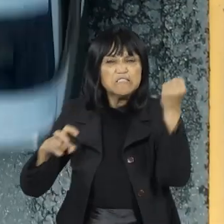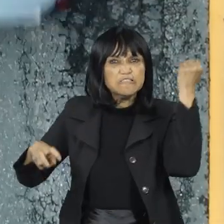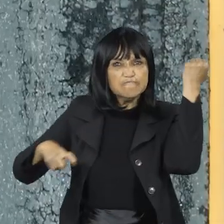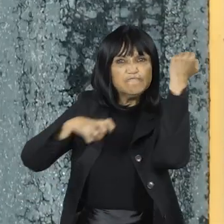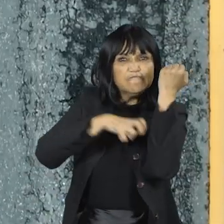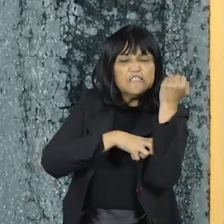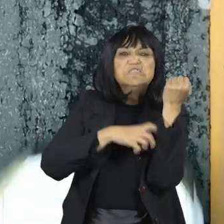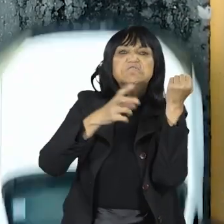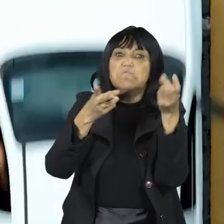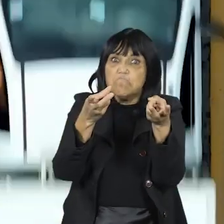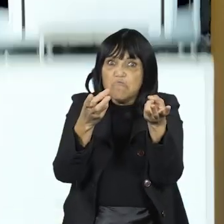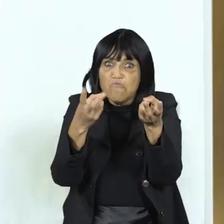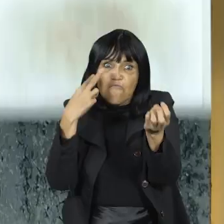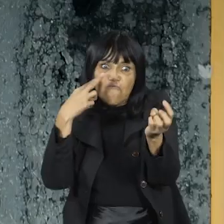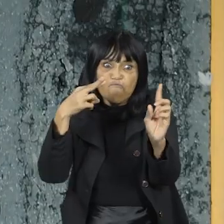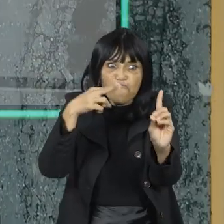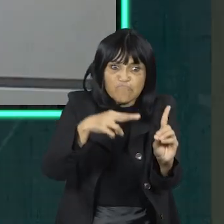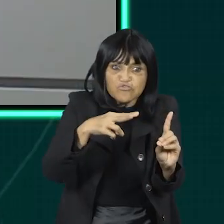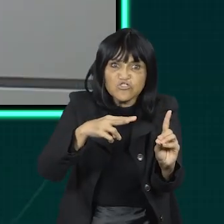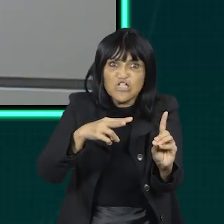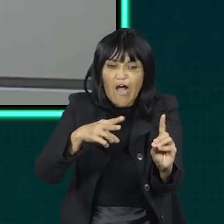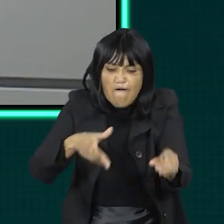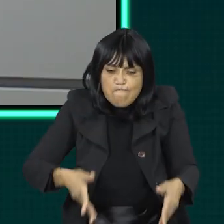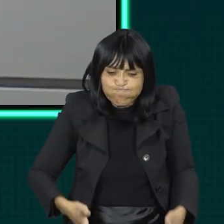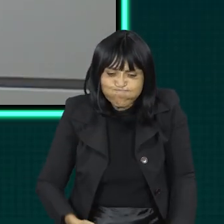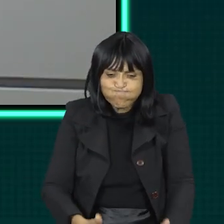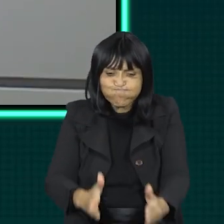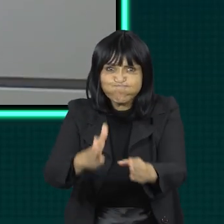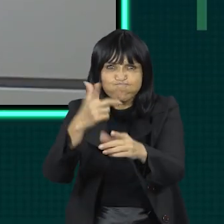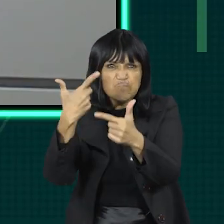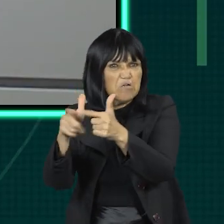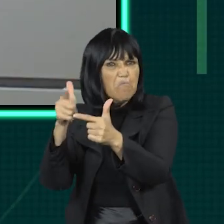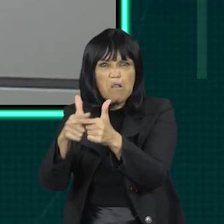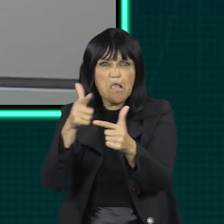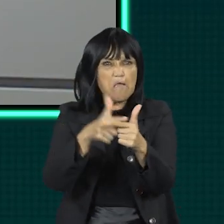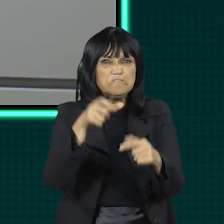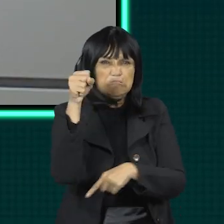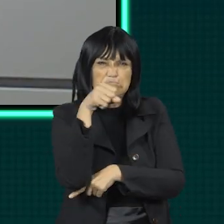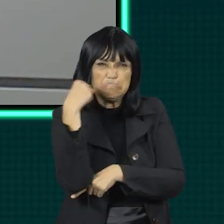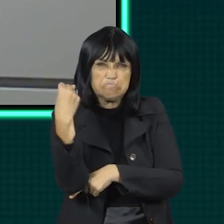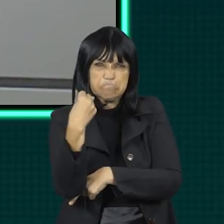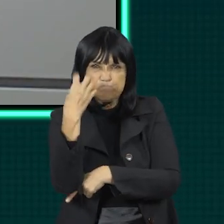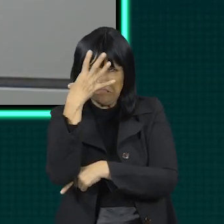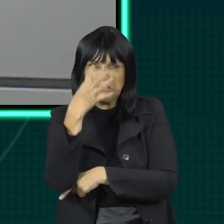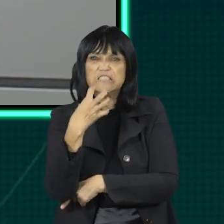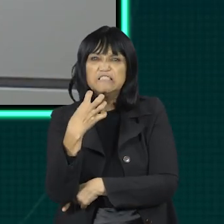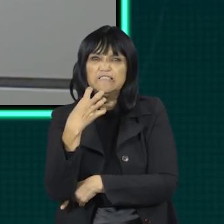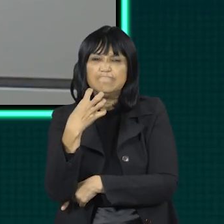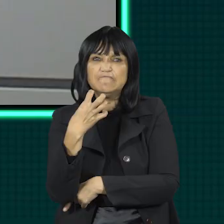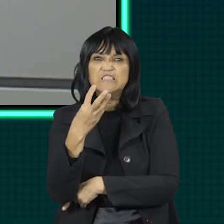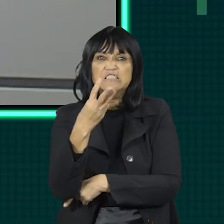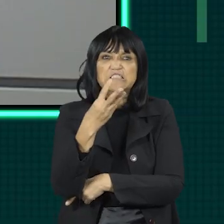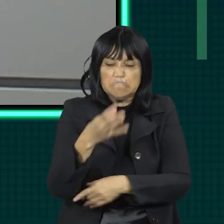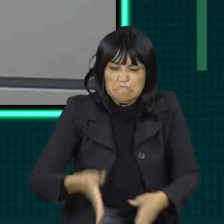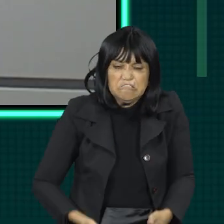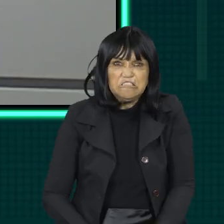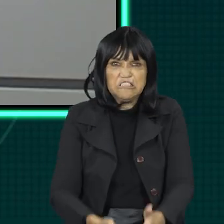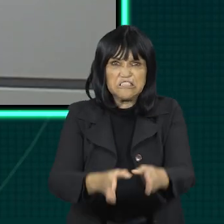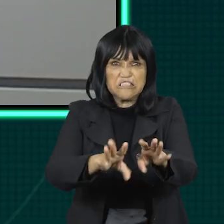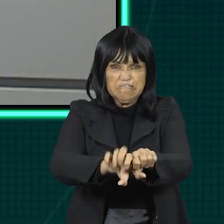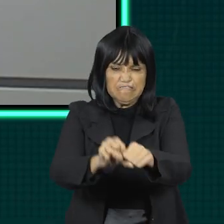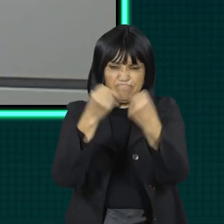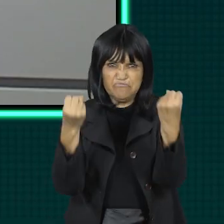acidentes. Identificamos lá que tinham várias patologias de formas severas, desde